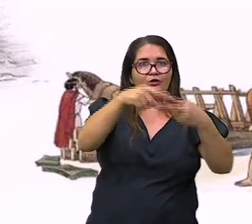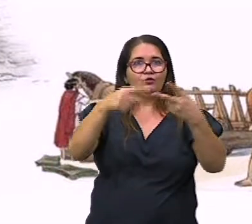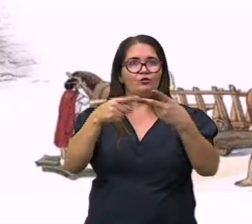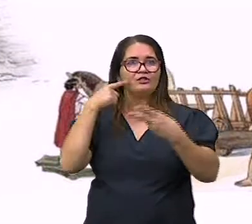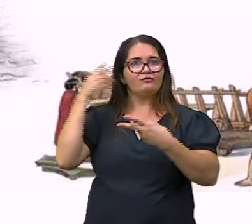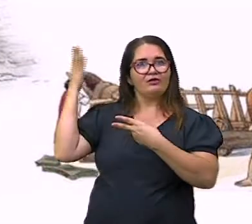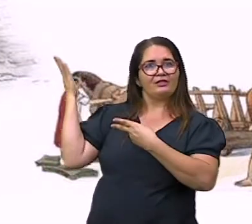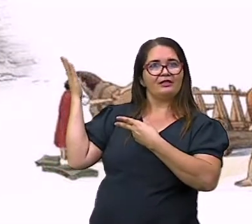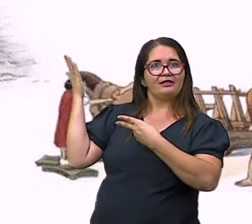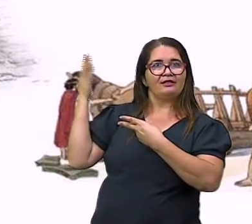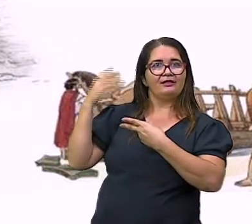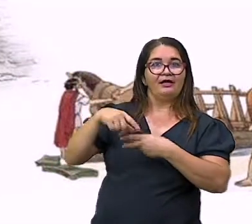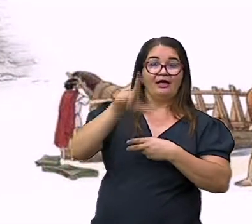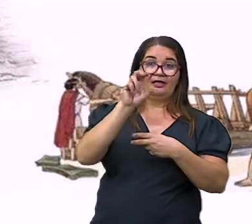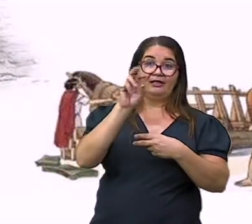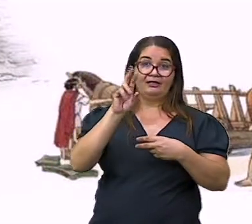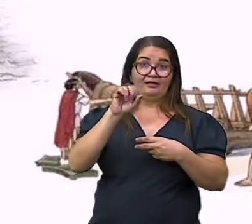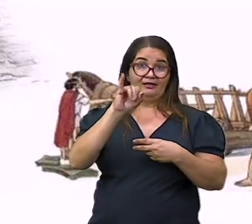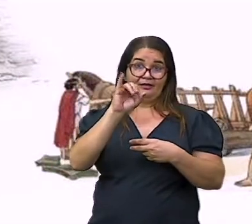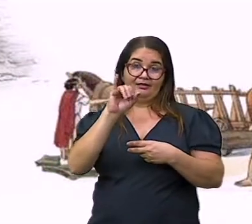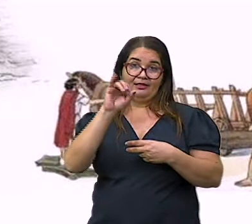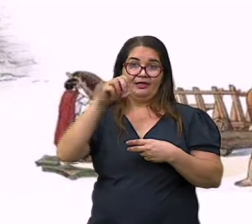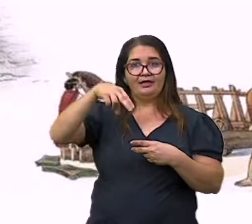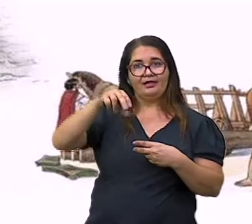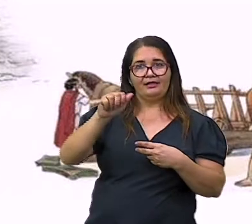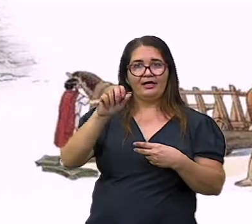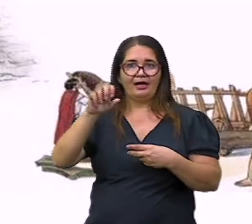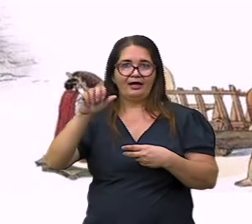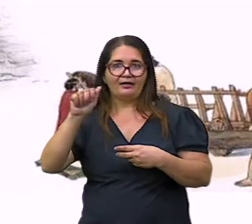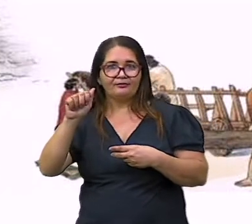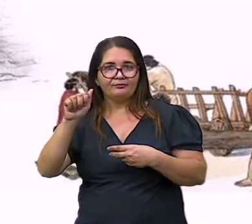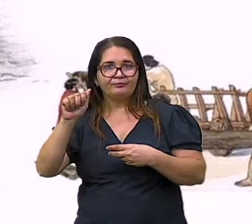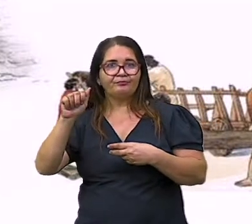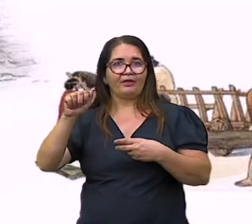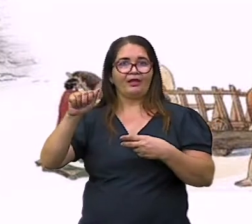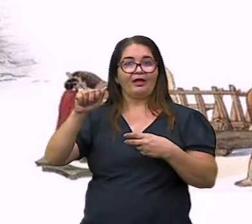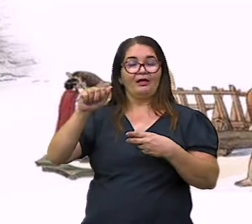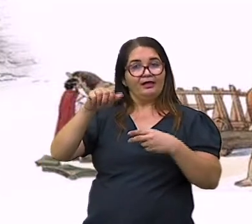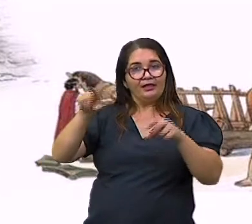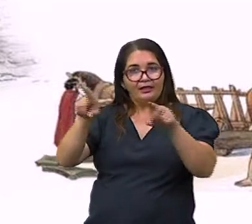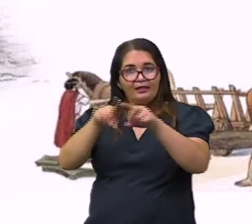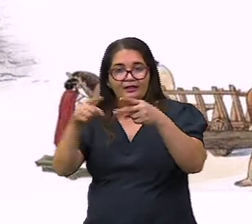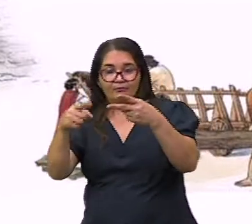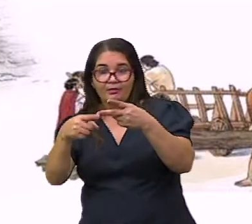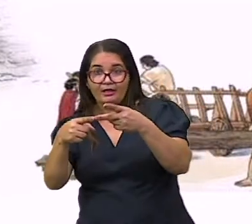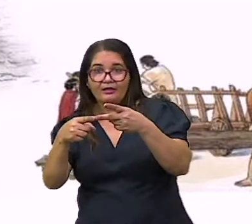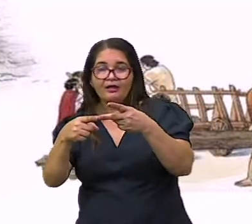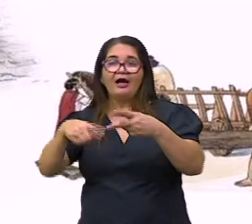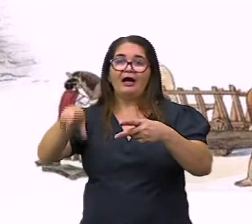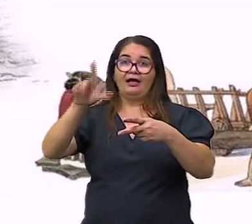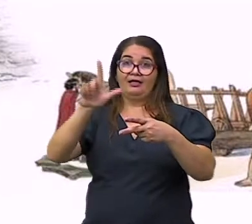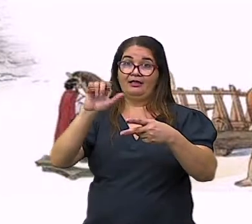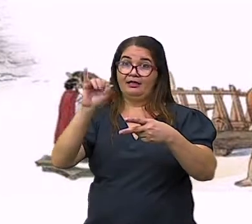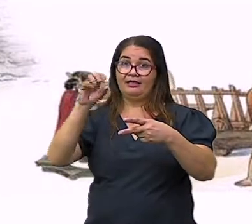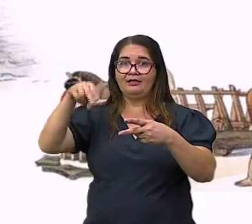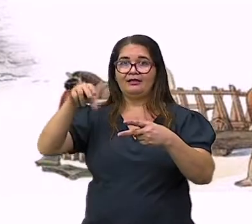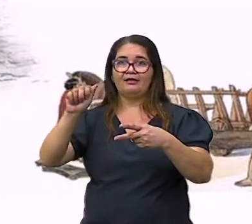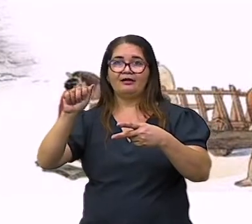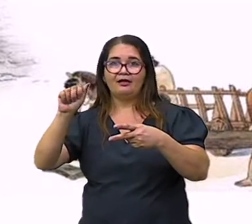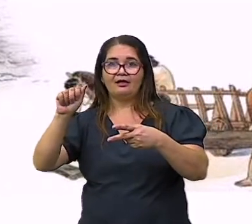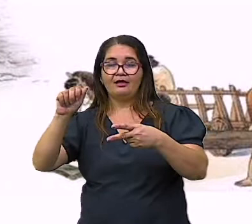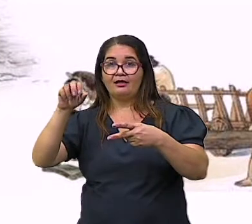a linear A primeiro e a linear B. Então é a mesma coisa da gente dizer